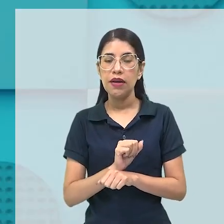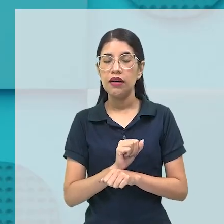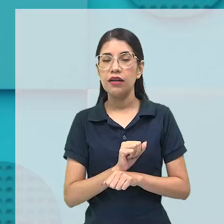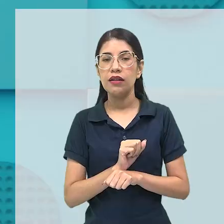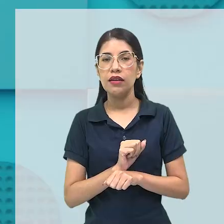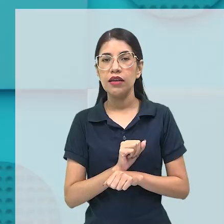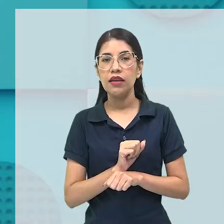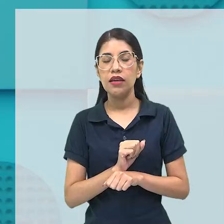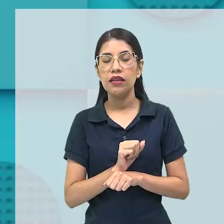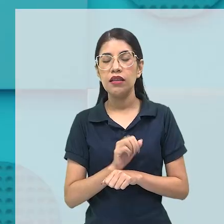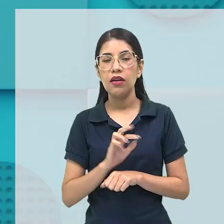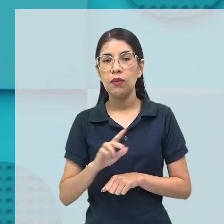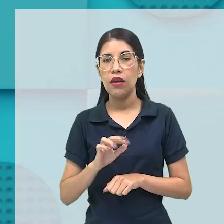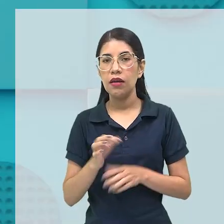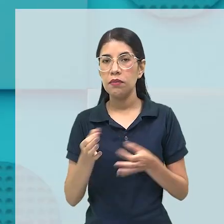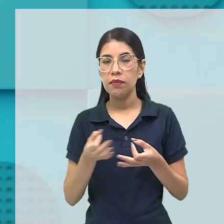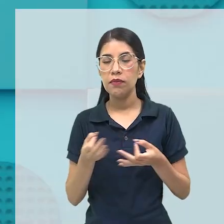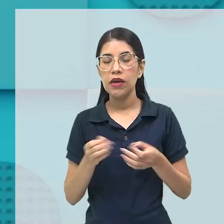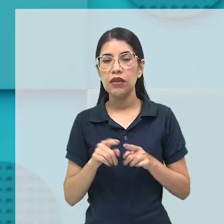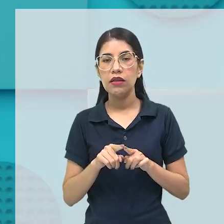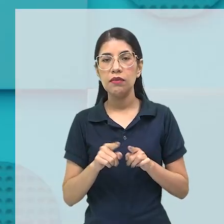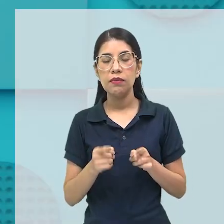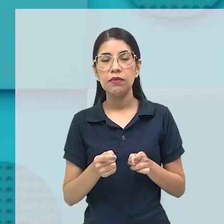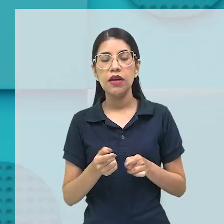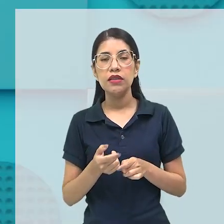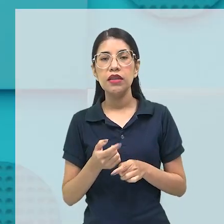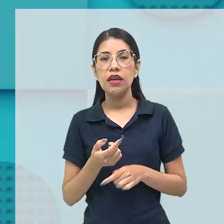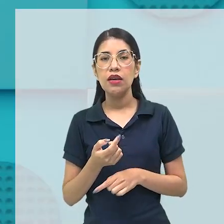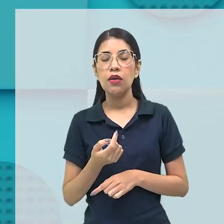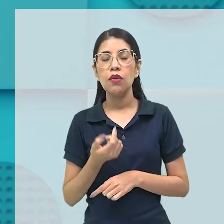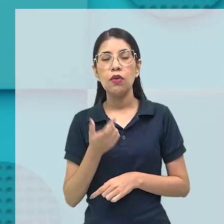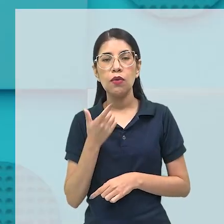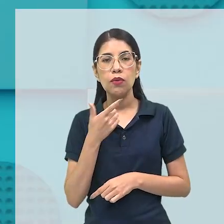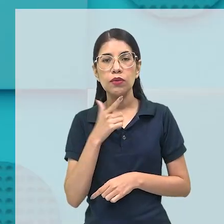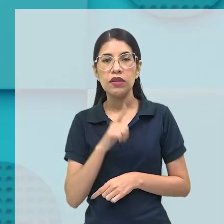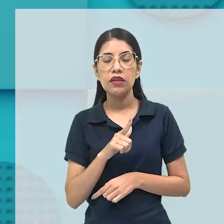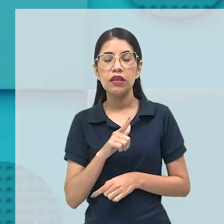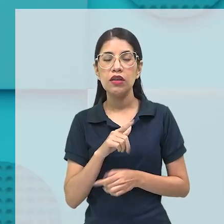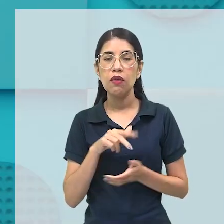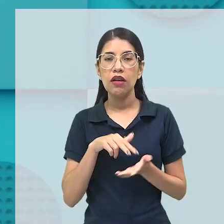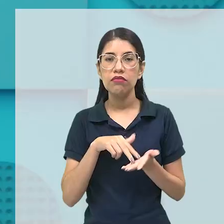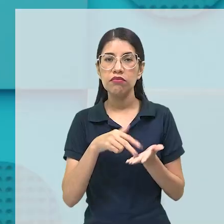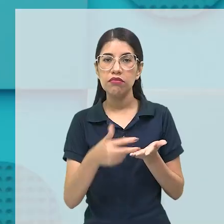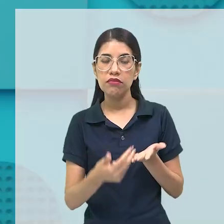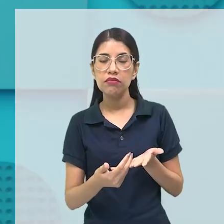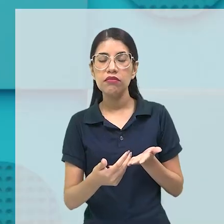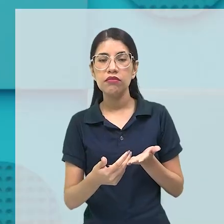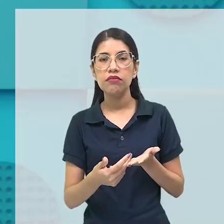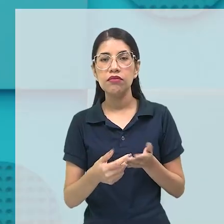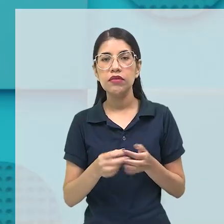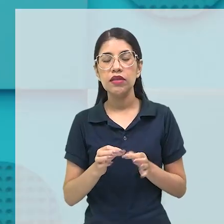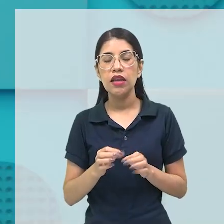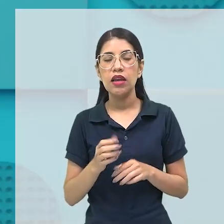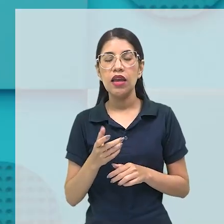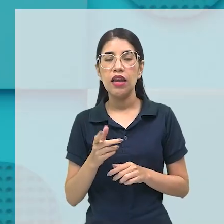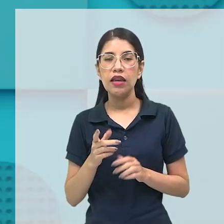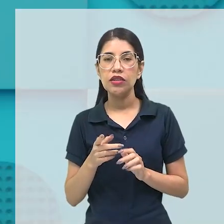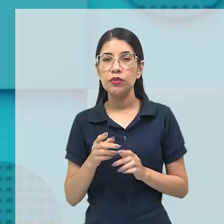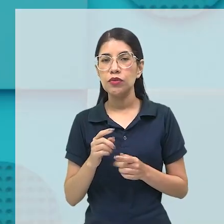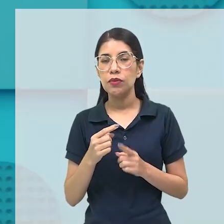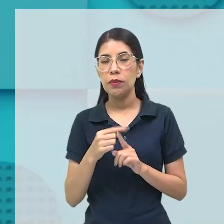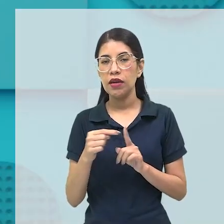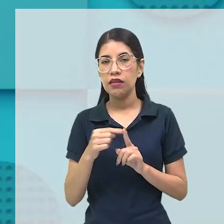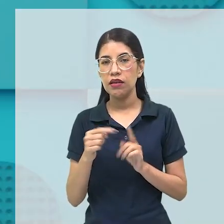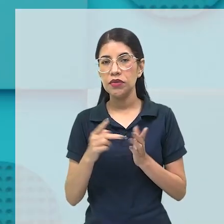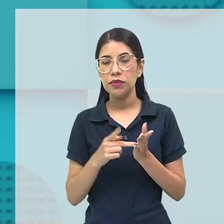não foram perfeitas totalmente, mas quase pegaram, né? Ou seja, são considerados meio ponto ali.